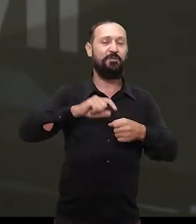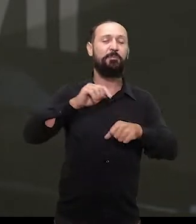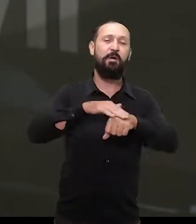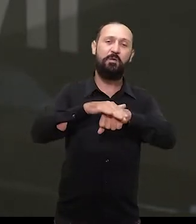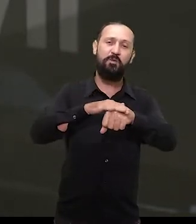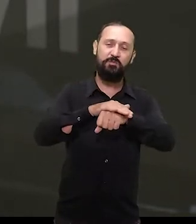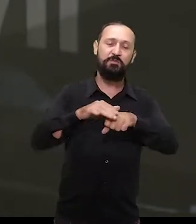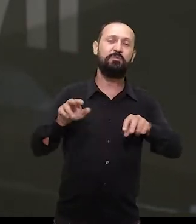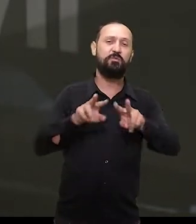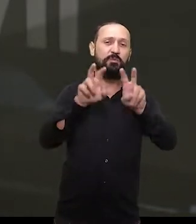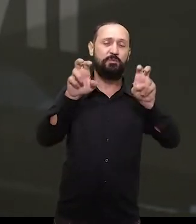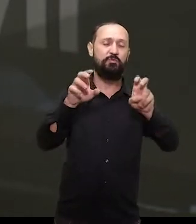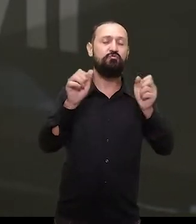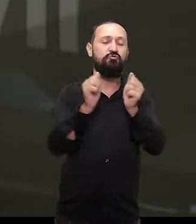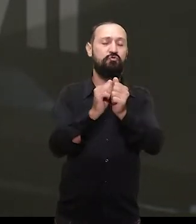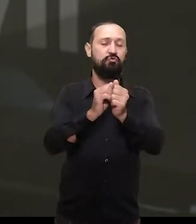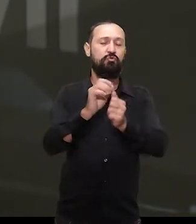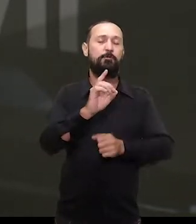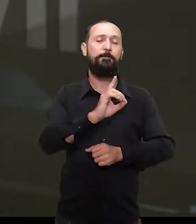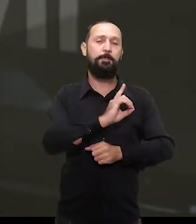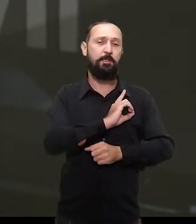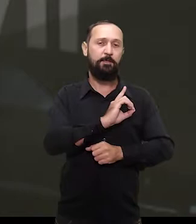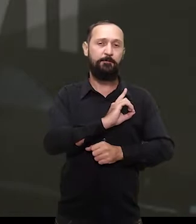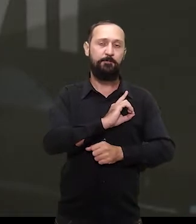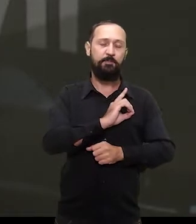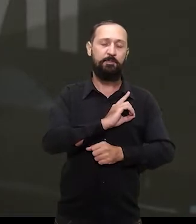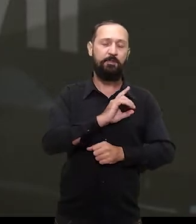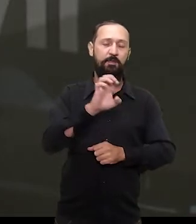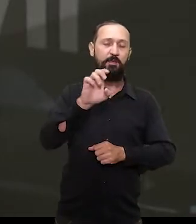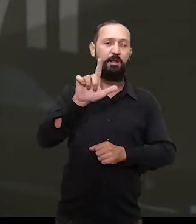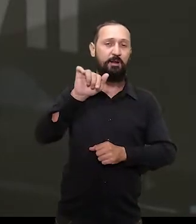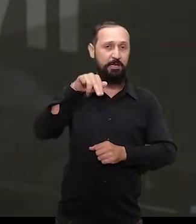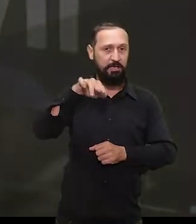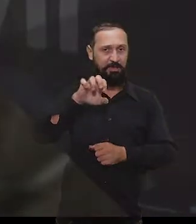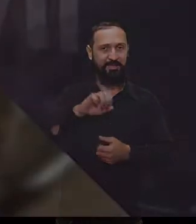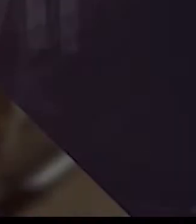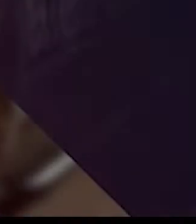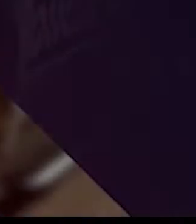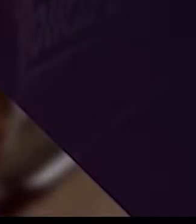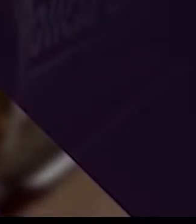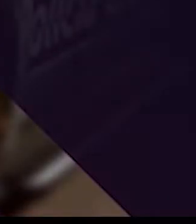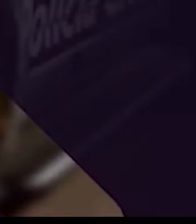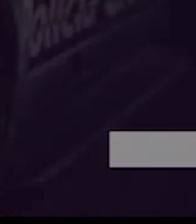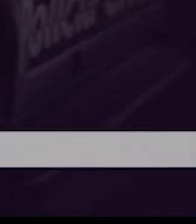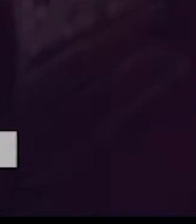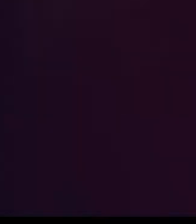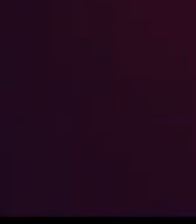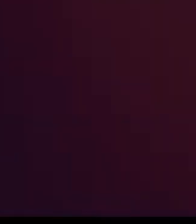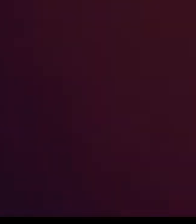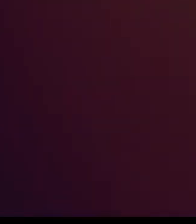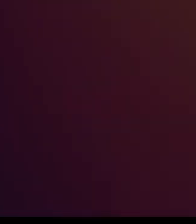voltamos para falar mais com a delegada titular da deam na Doutora Elaine benes casar e